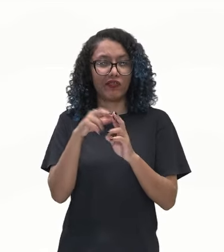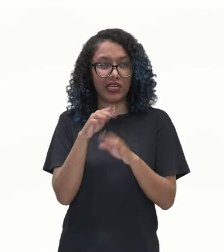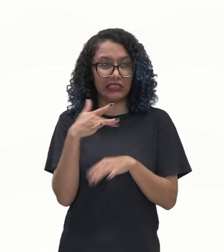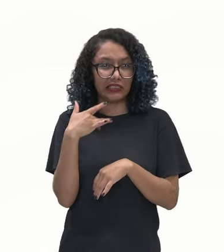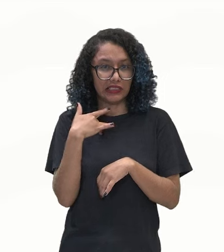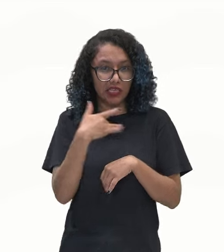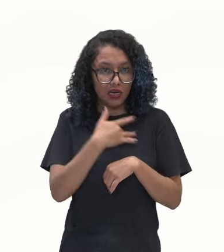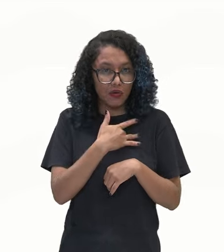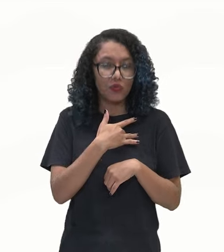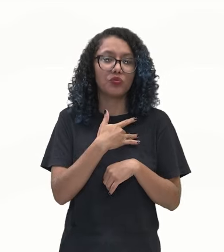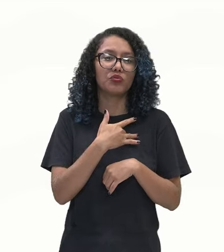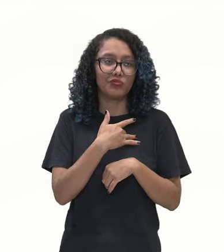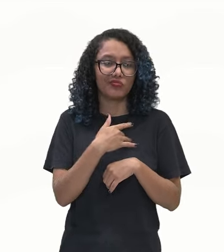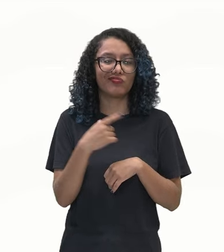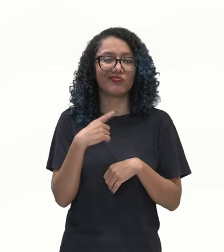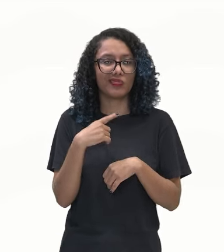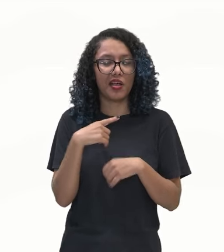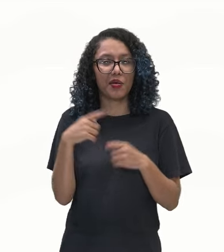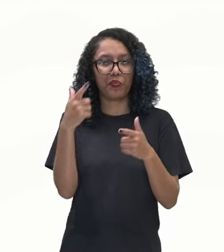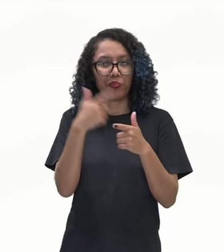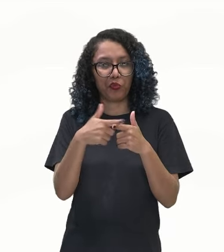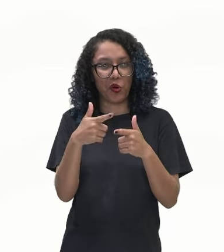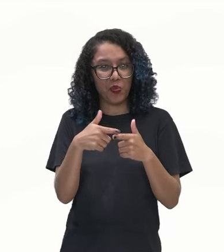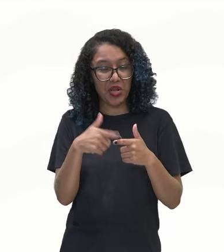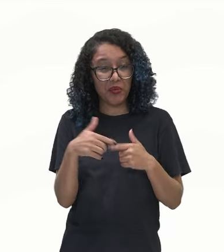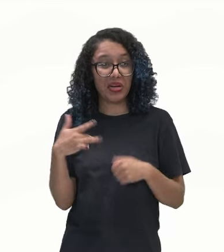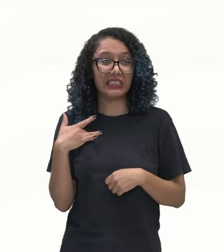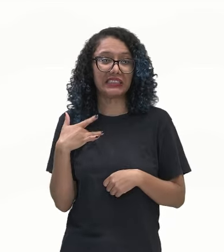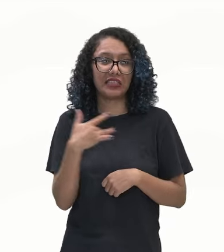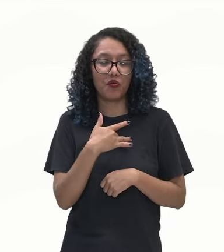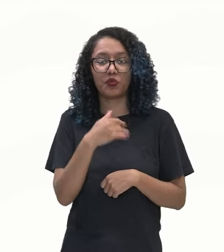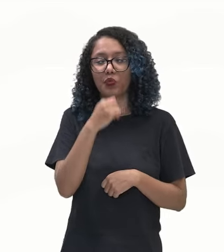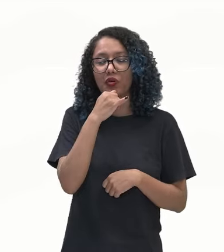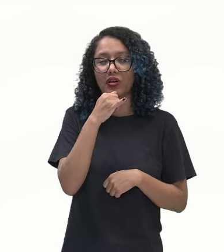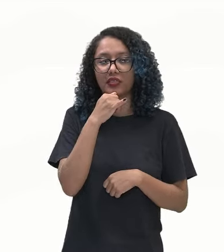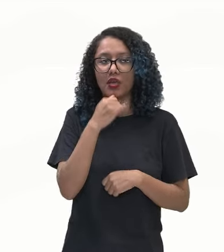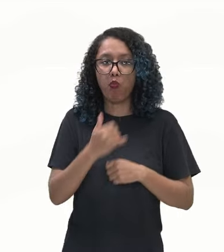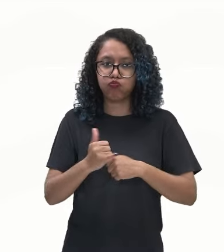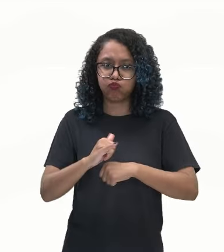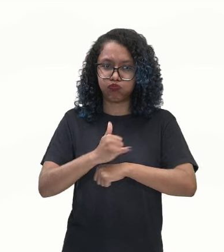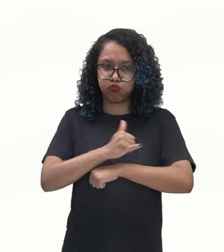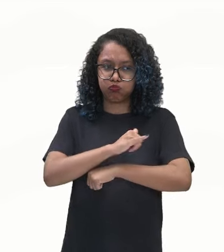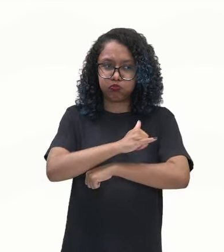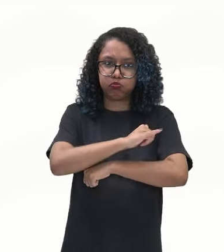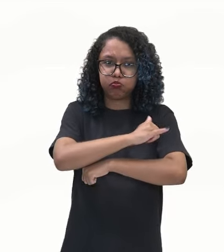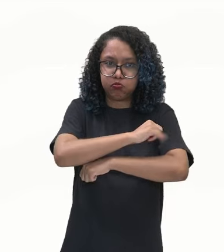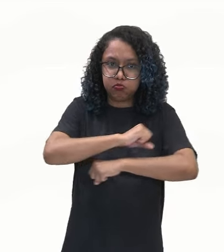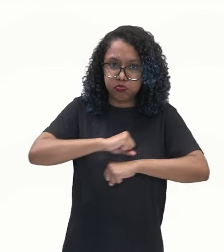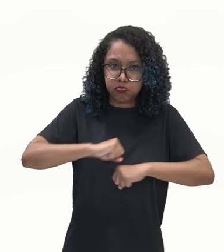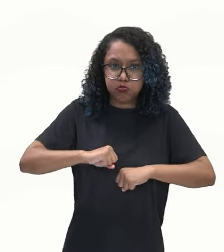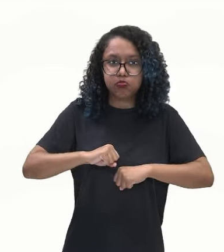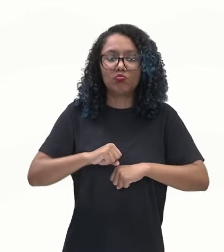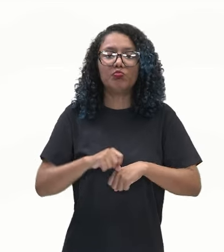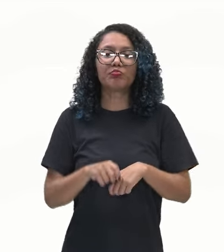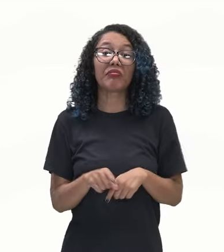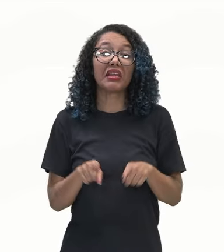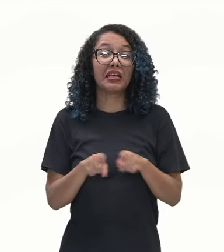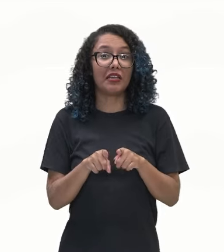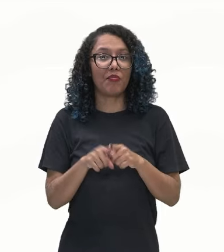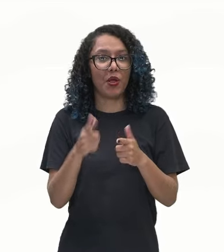leva a questões, né, de saúde, like, como obesidade, obesity, and cardiovascular disease, e